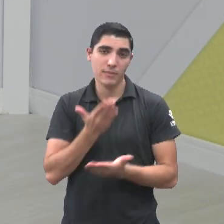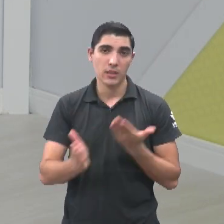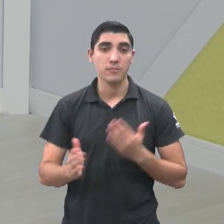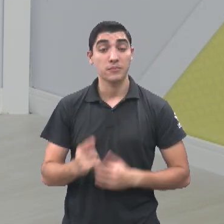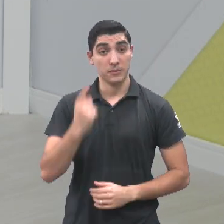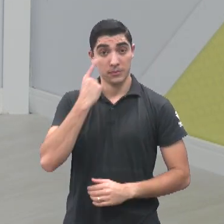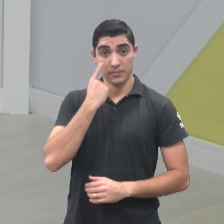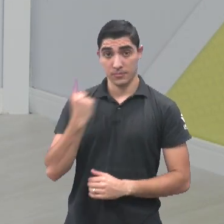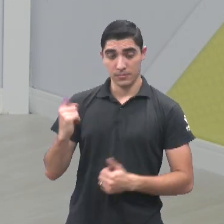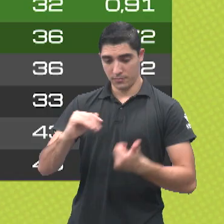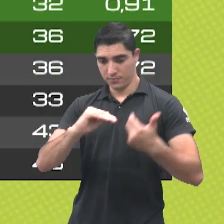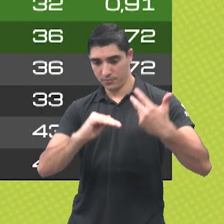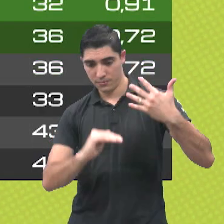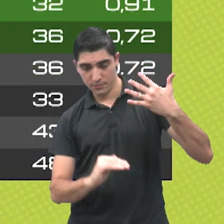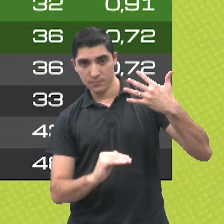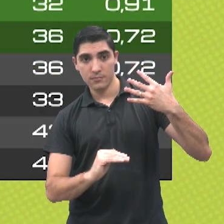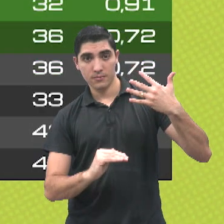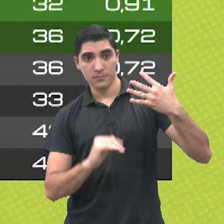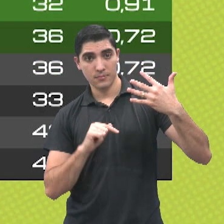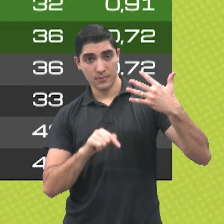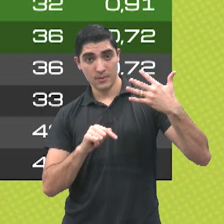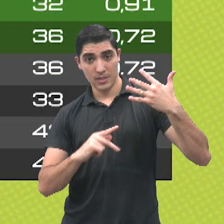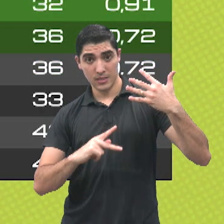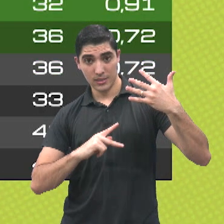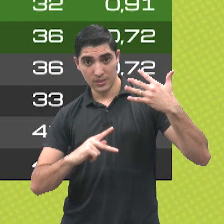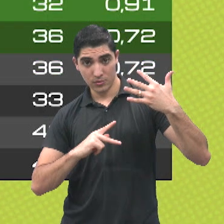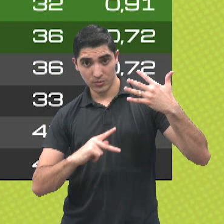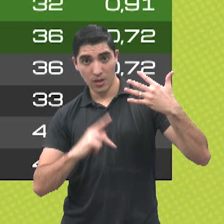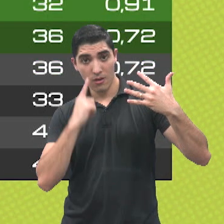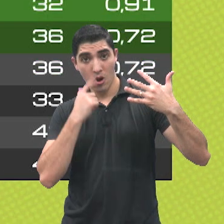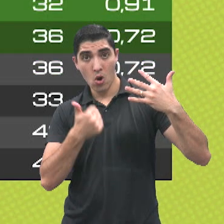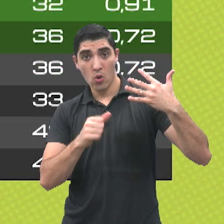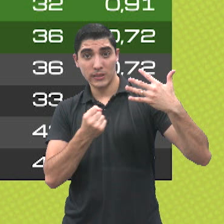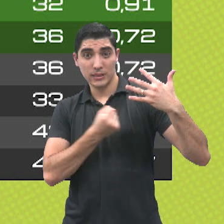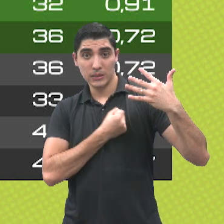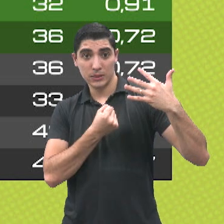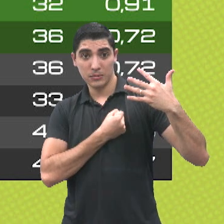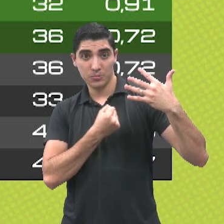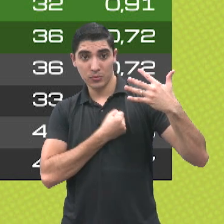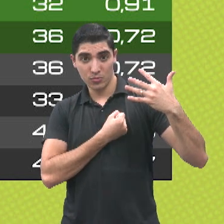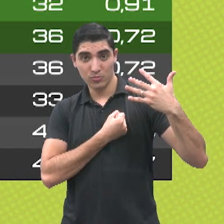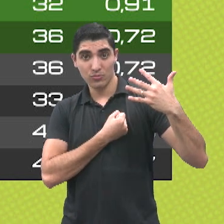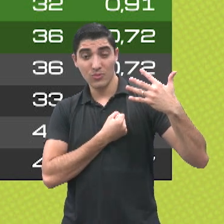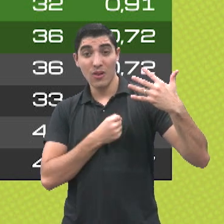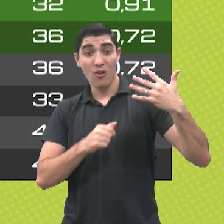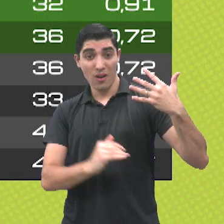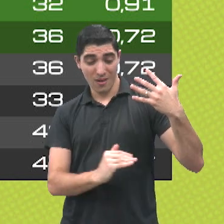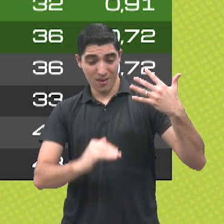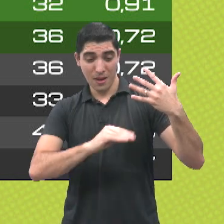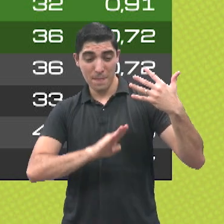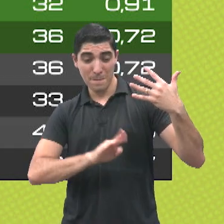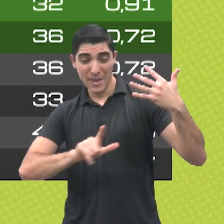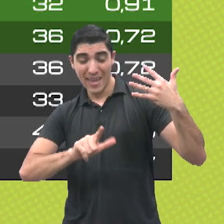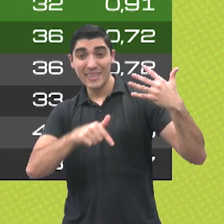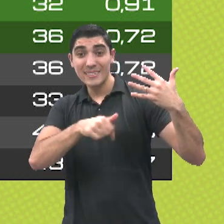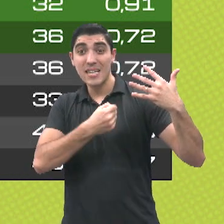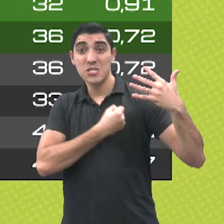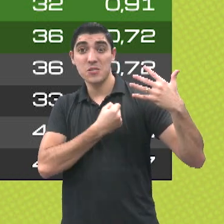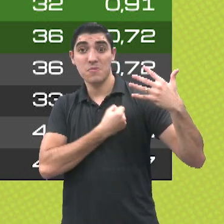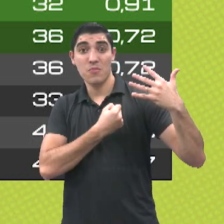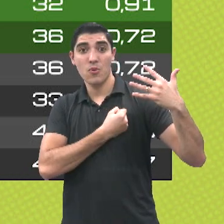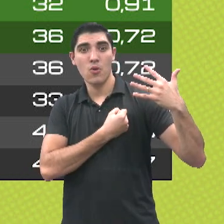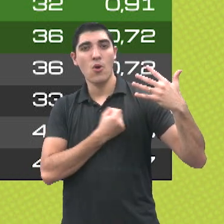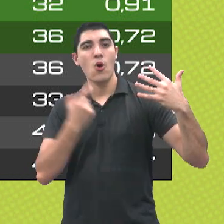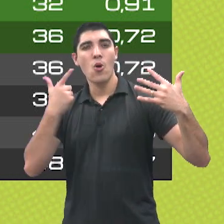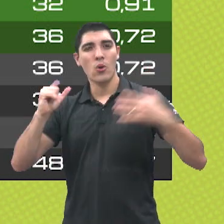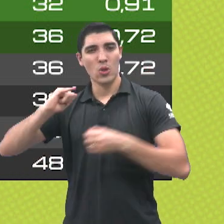parte de baixo, ó. Vôlei São José ainda vice-lanterna com 11 pontos agora, 7 abaixo do Blumenau. E para ajudar ainda, a equipe do